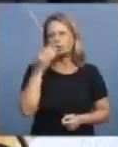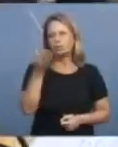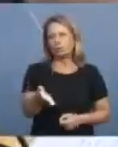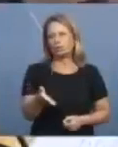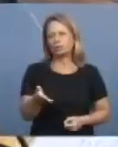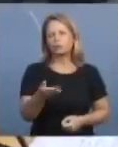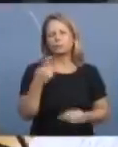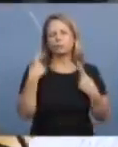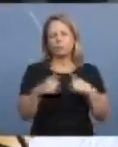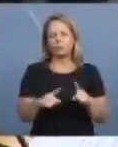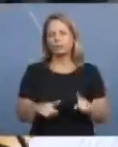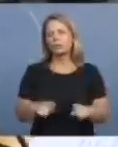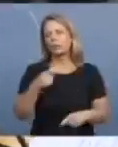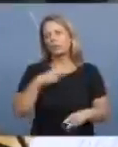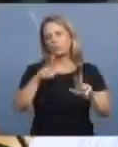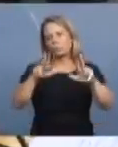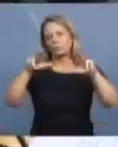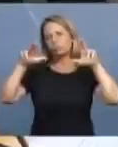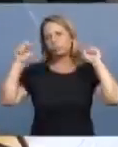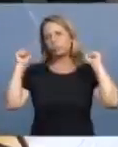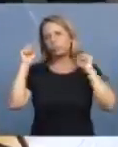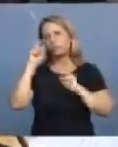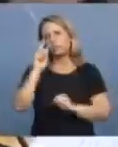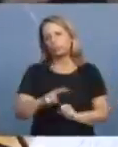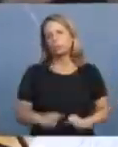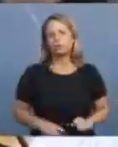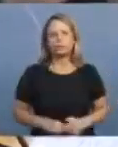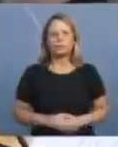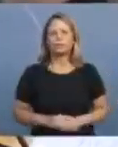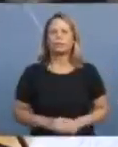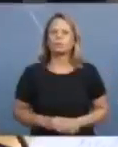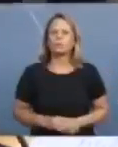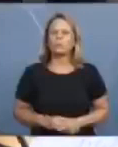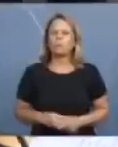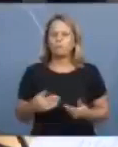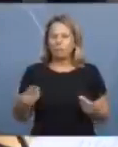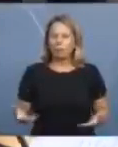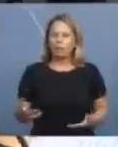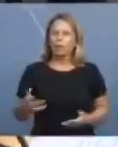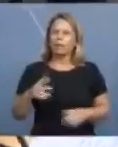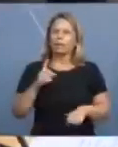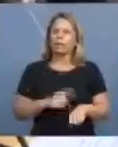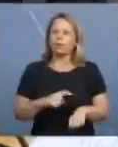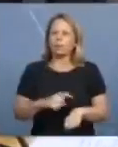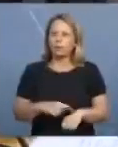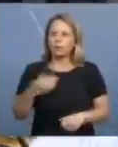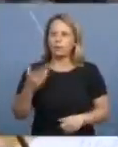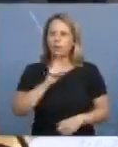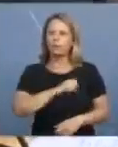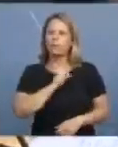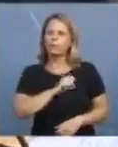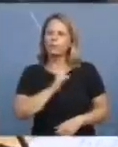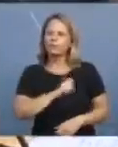inusitada eu nunca vi se conseguir o primeiro lugar com tatá werneck essa maldade